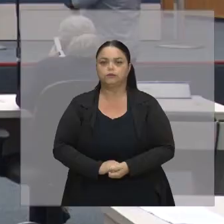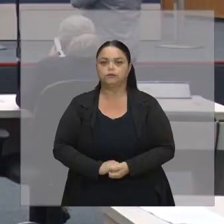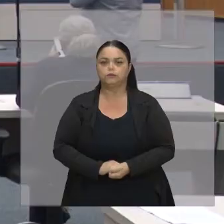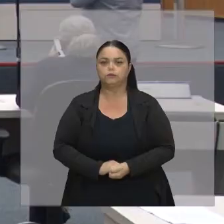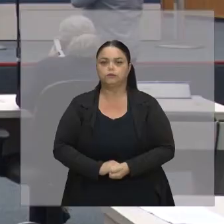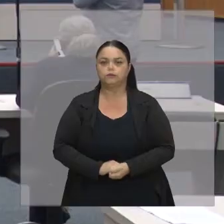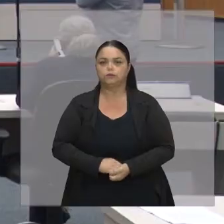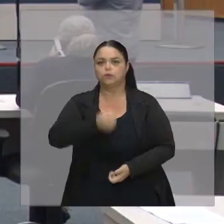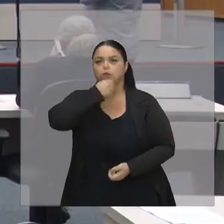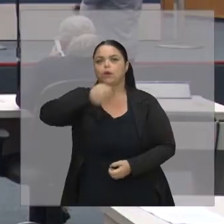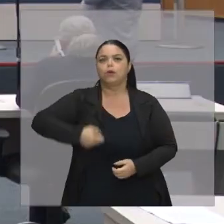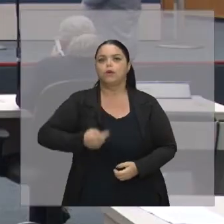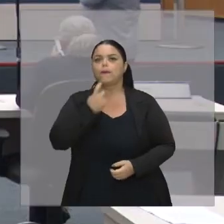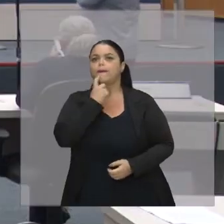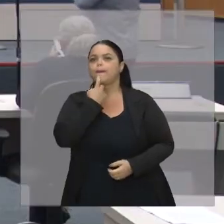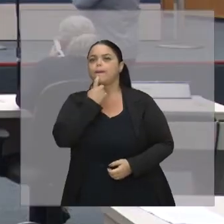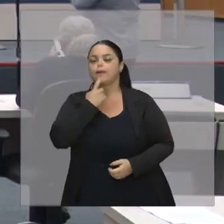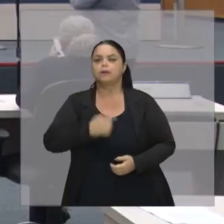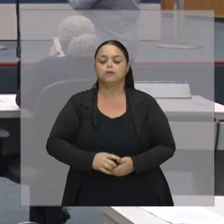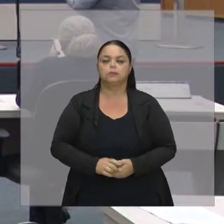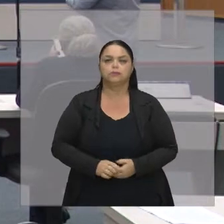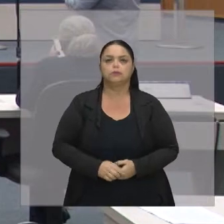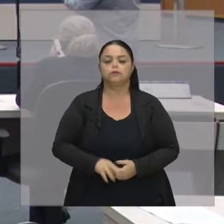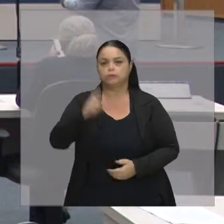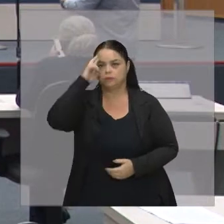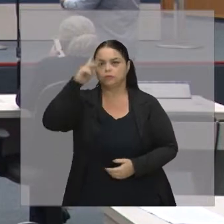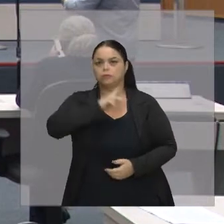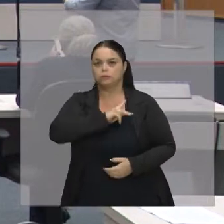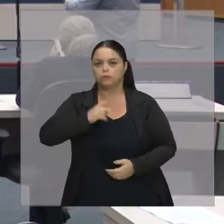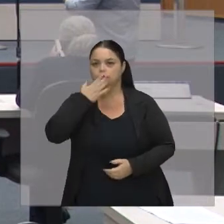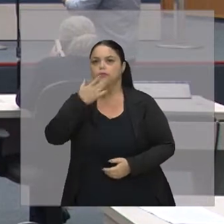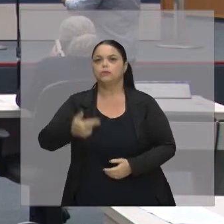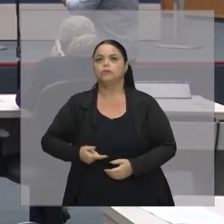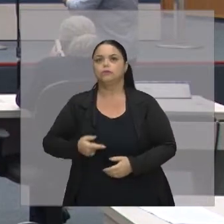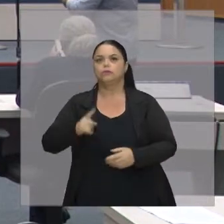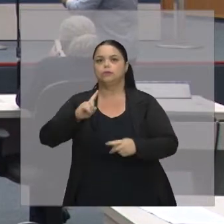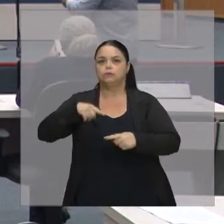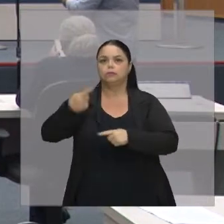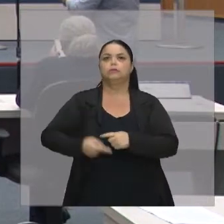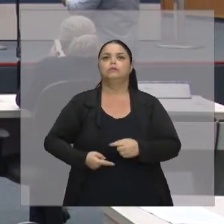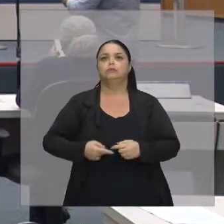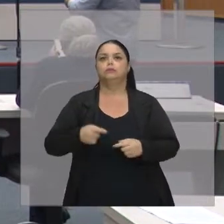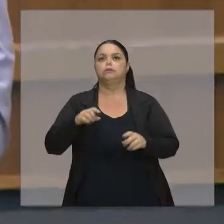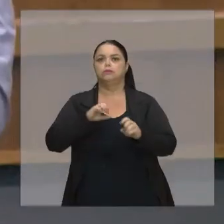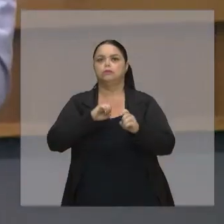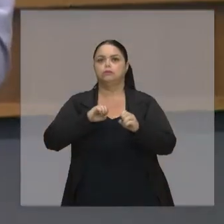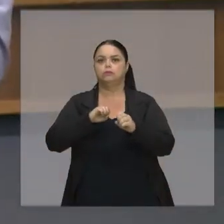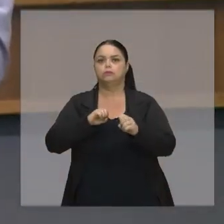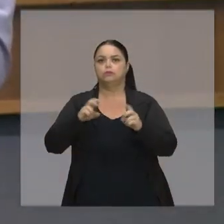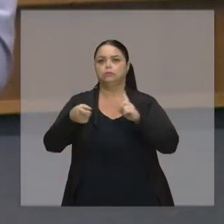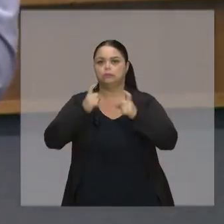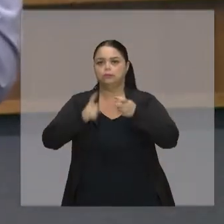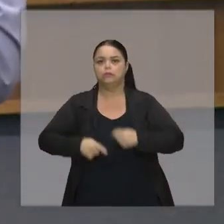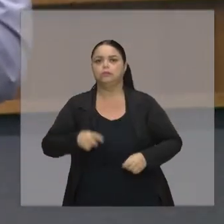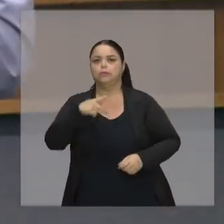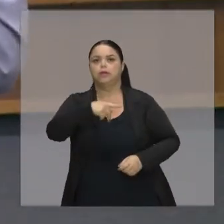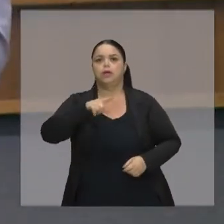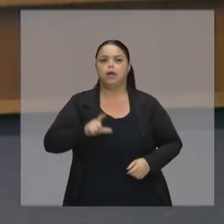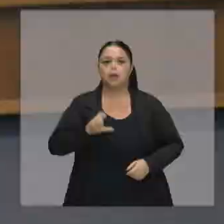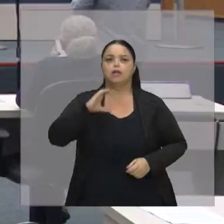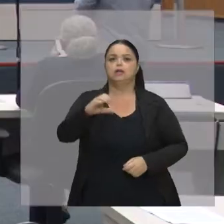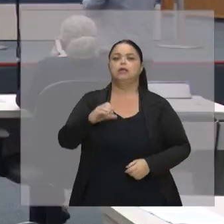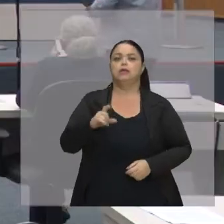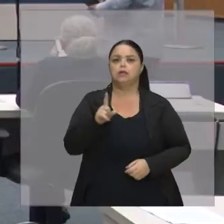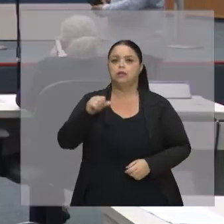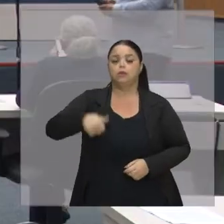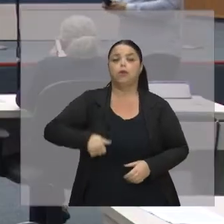Com a palavra, o vereador Juvenil Silvério. Senhor presidente, solicito o adiamento por uma sessão do PLC 19.